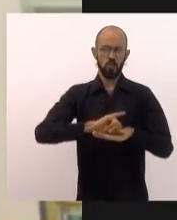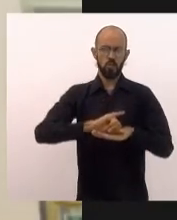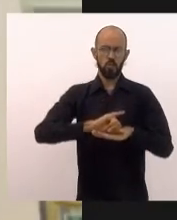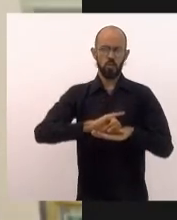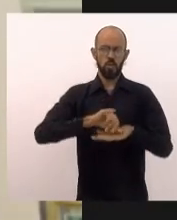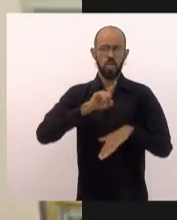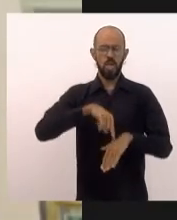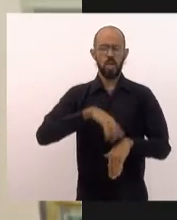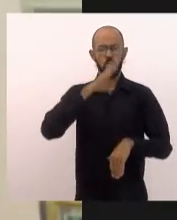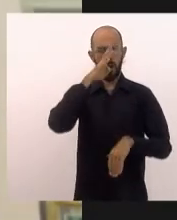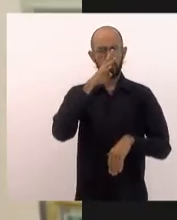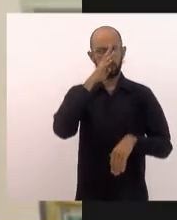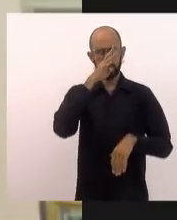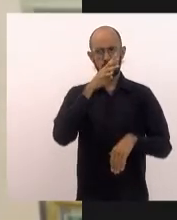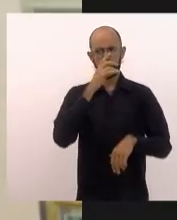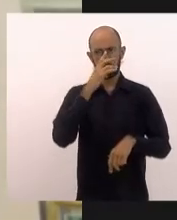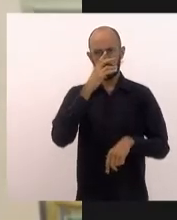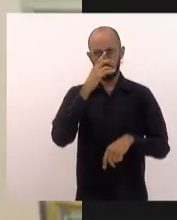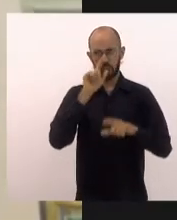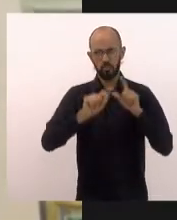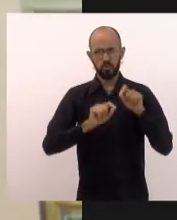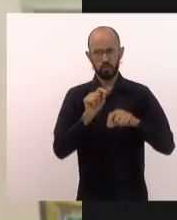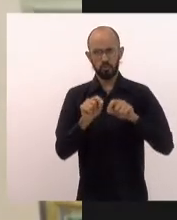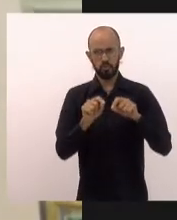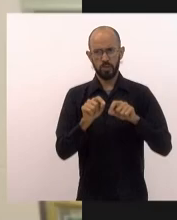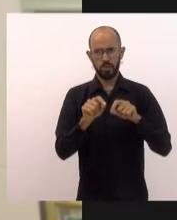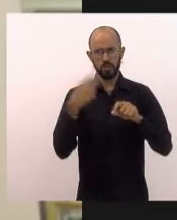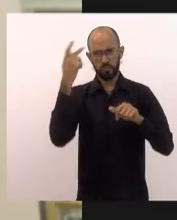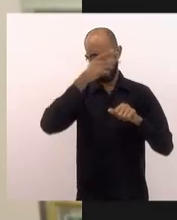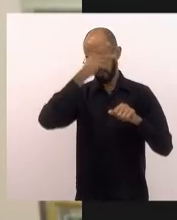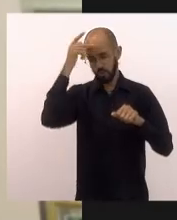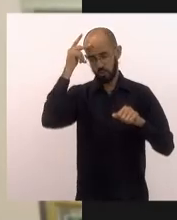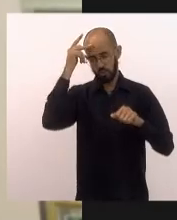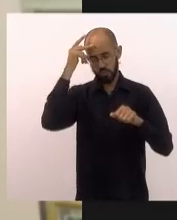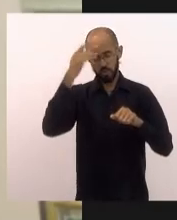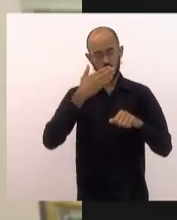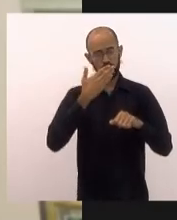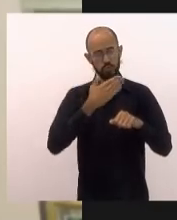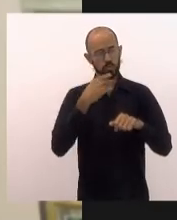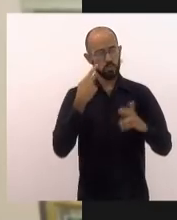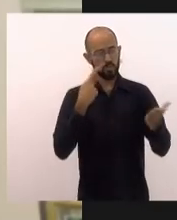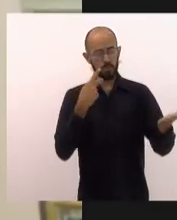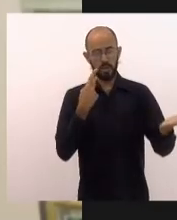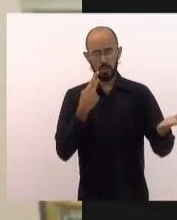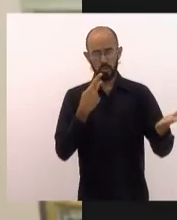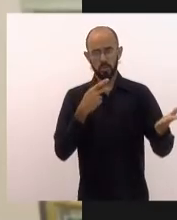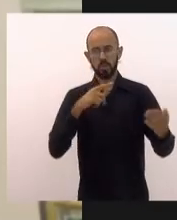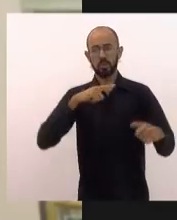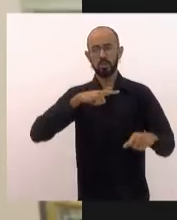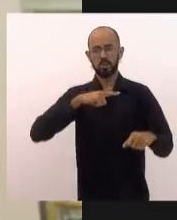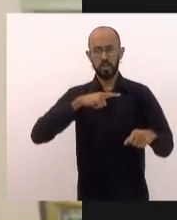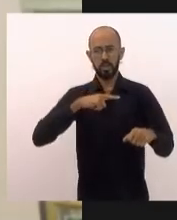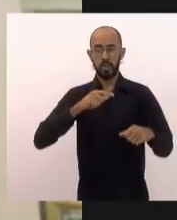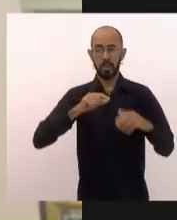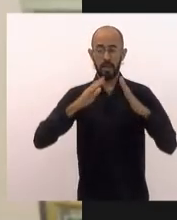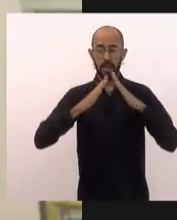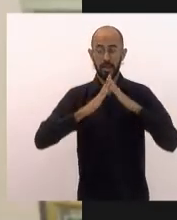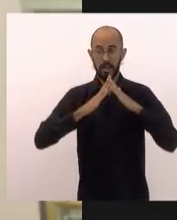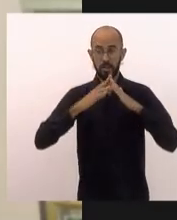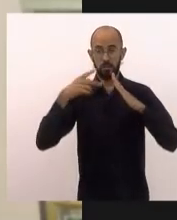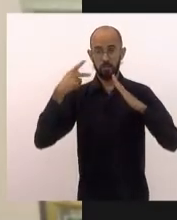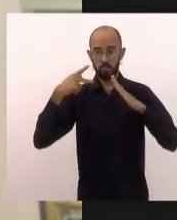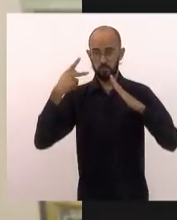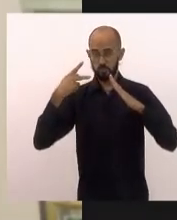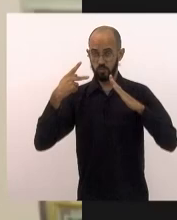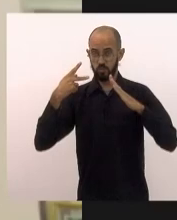um absurdo que uma pessoa desse tipo, que está ali na Câmara Municipal do Rio de Janeiro,